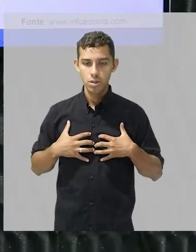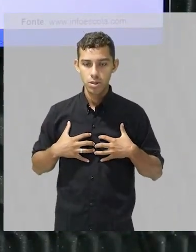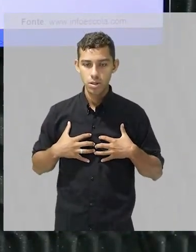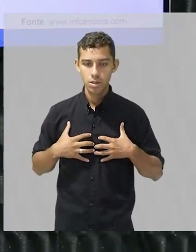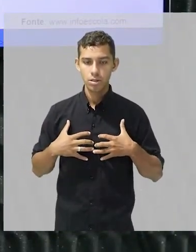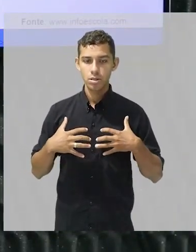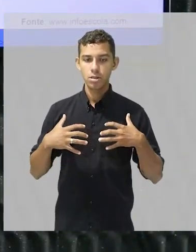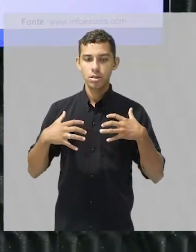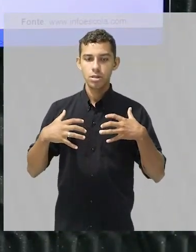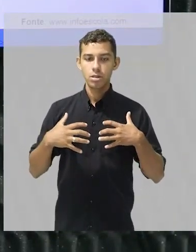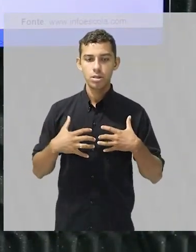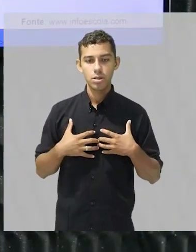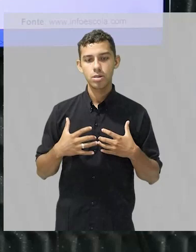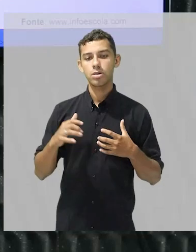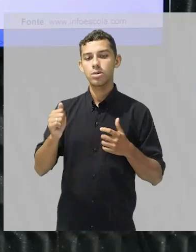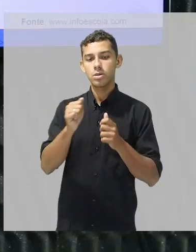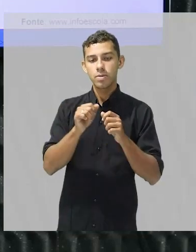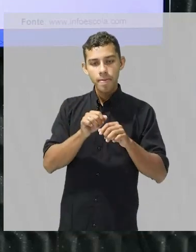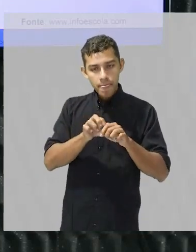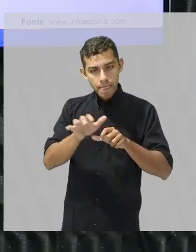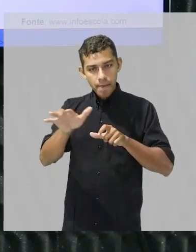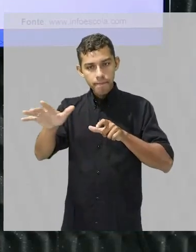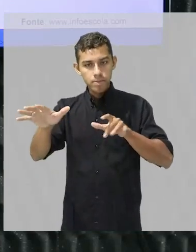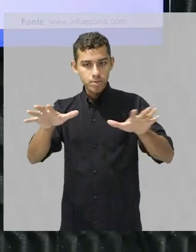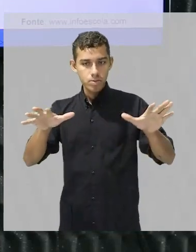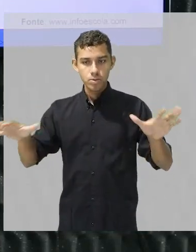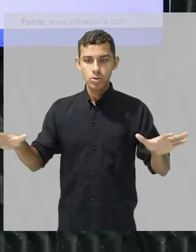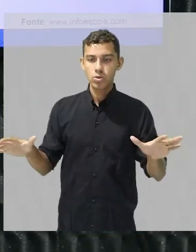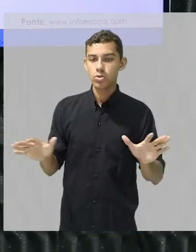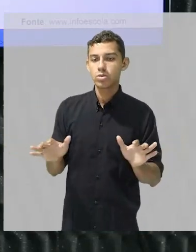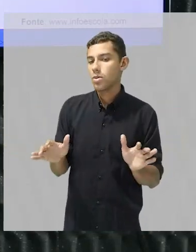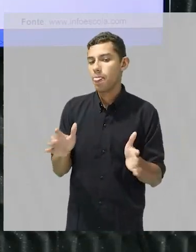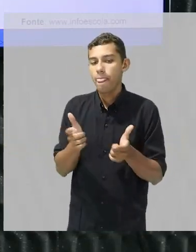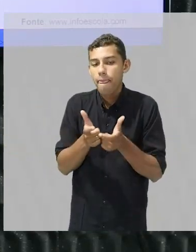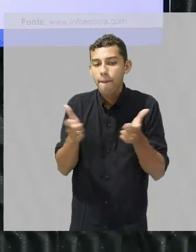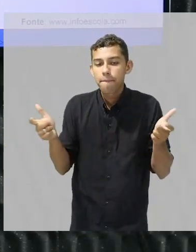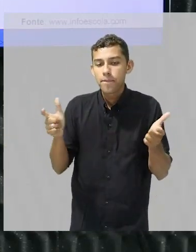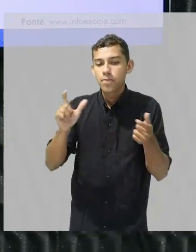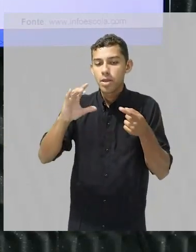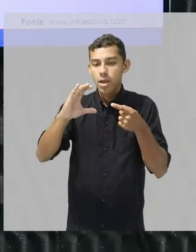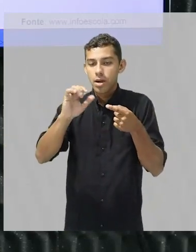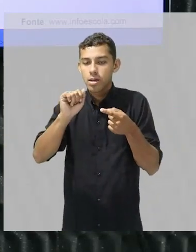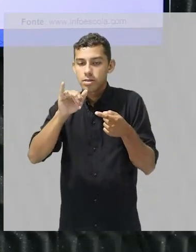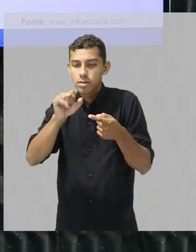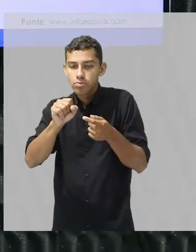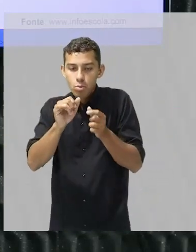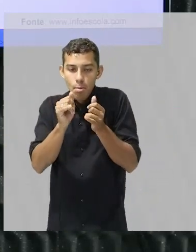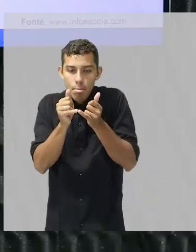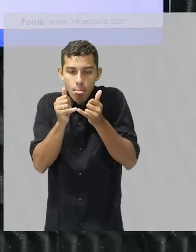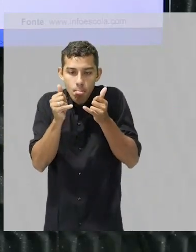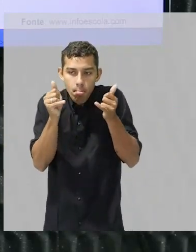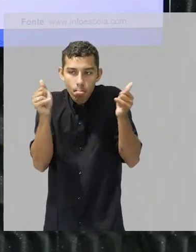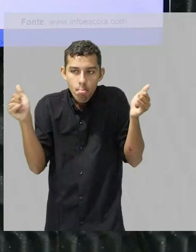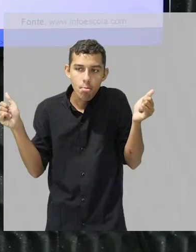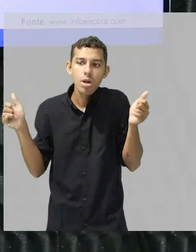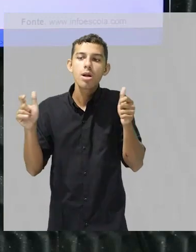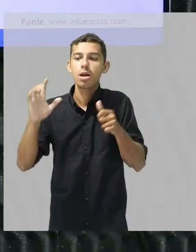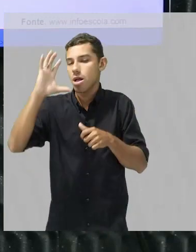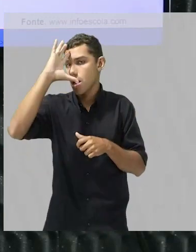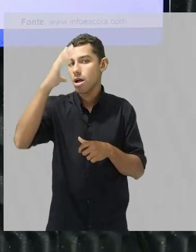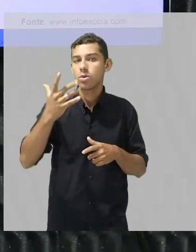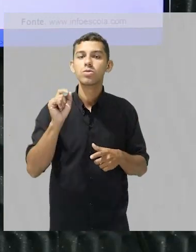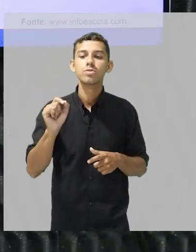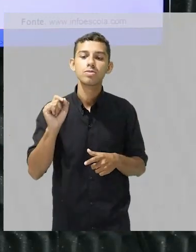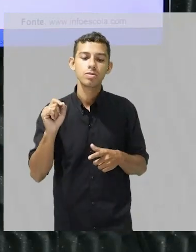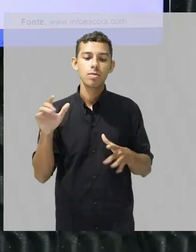tecidos, elas começam a se ramificar, né, formando cada vez canais mais fininhos. Para acontecer o quê? Para